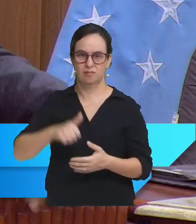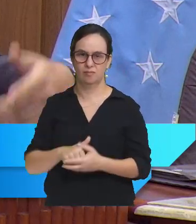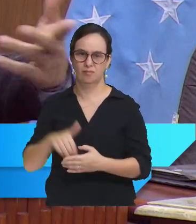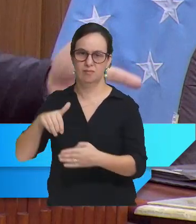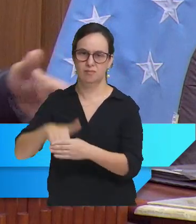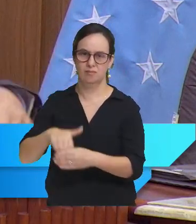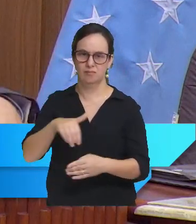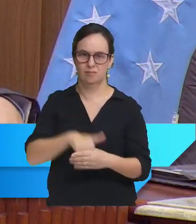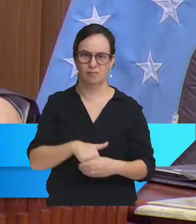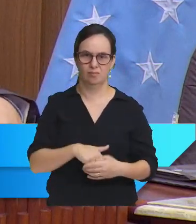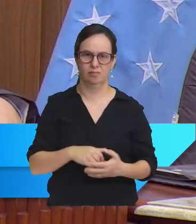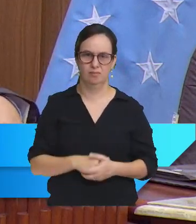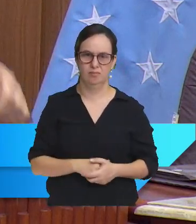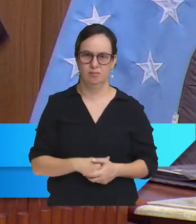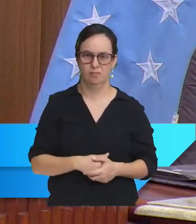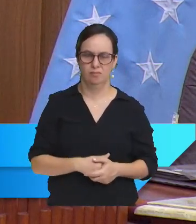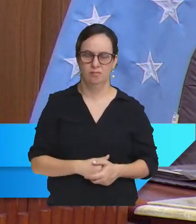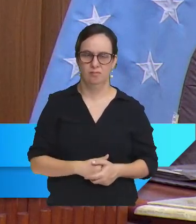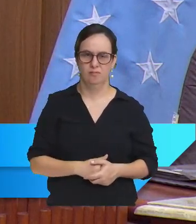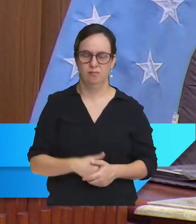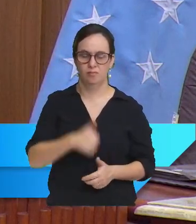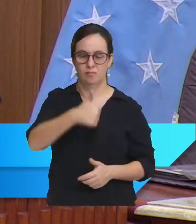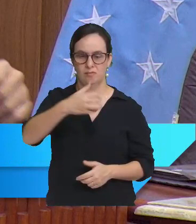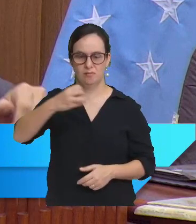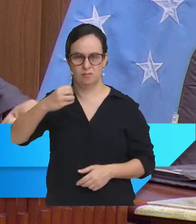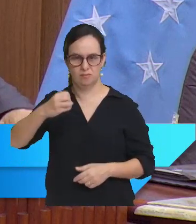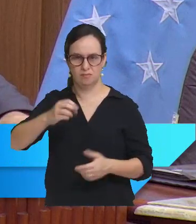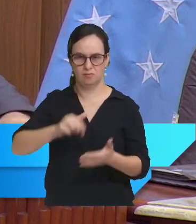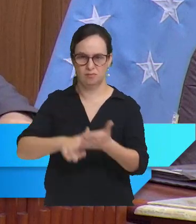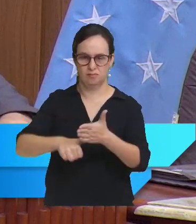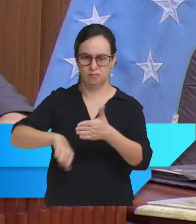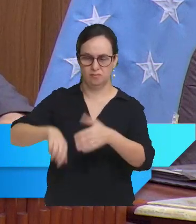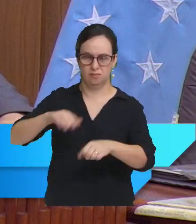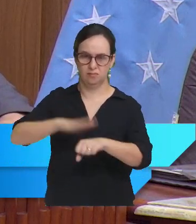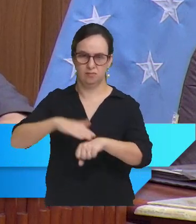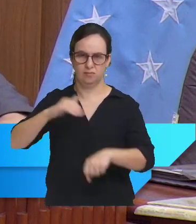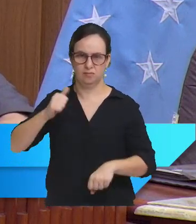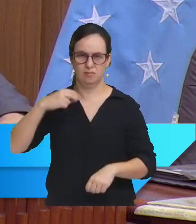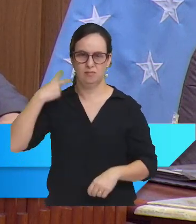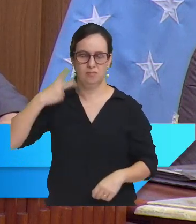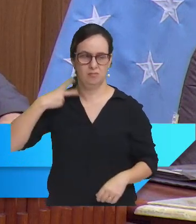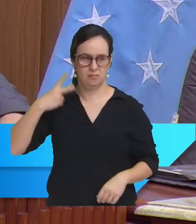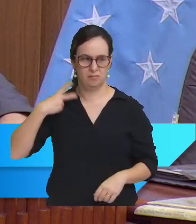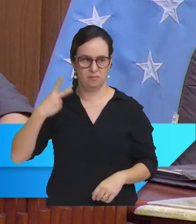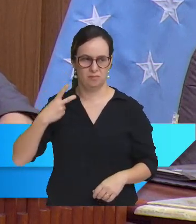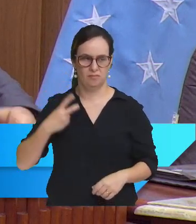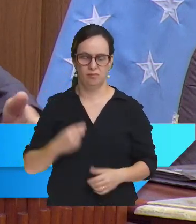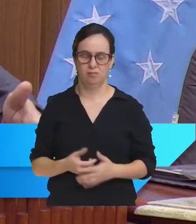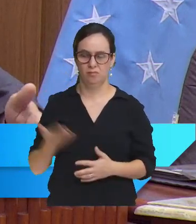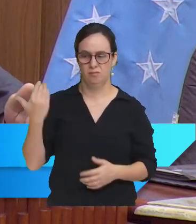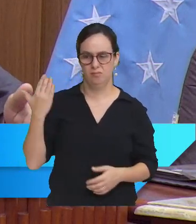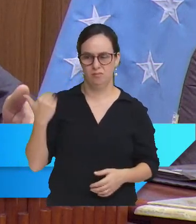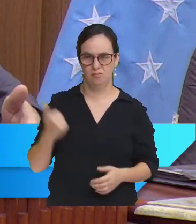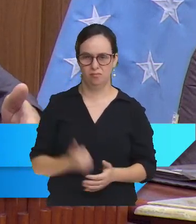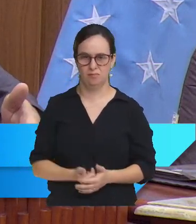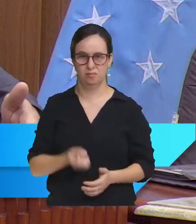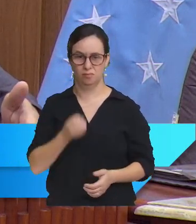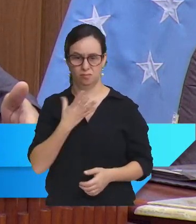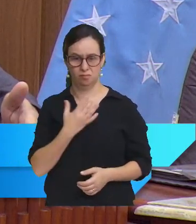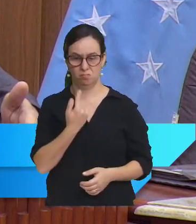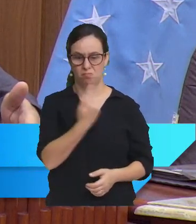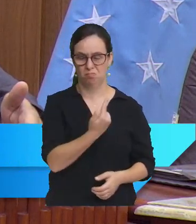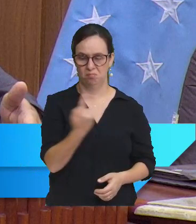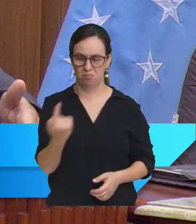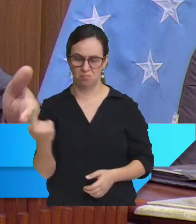ter 10 vezes mais voto do que eu tive para vereador, e eu acho que é bom cada um de nós pensarmos sobre